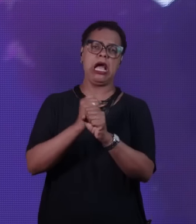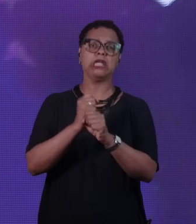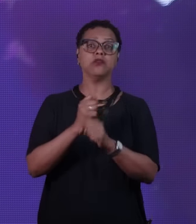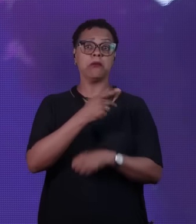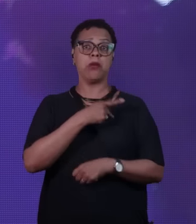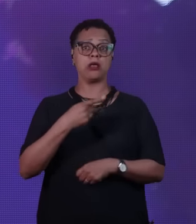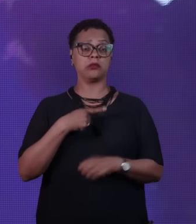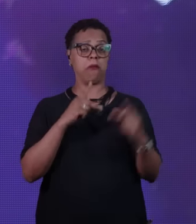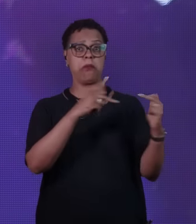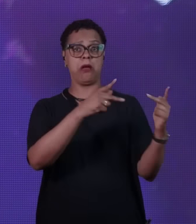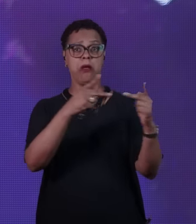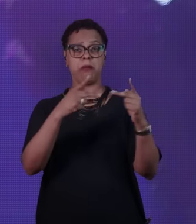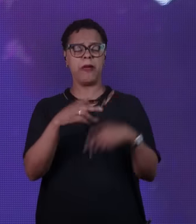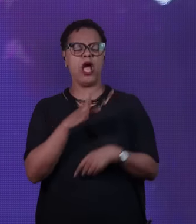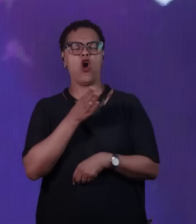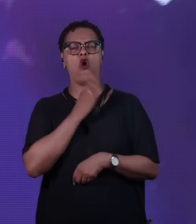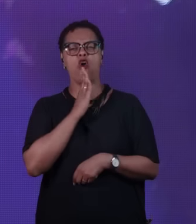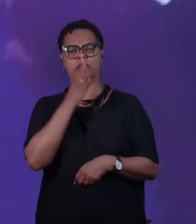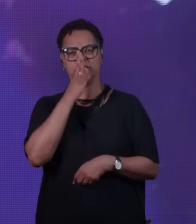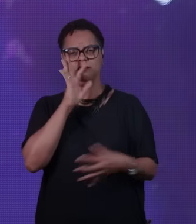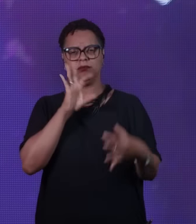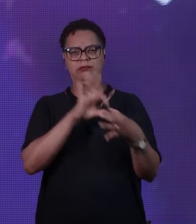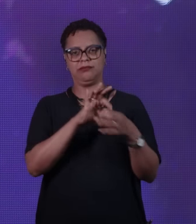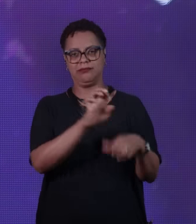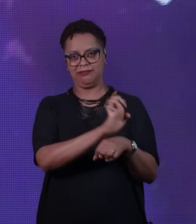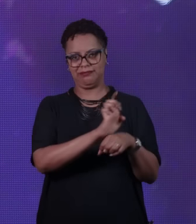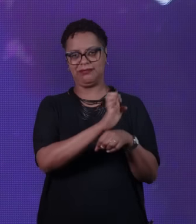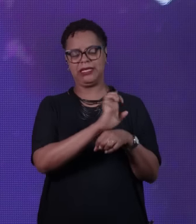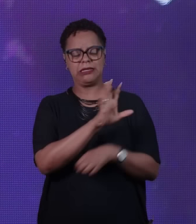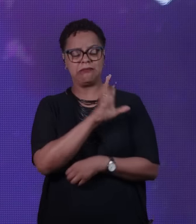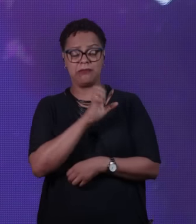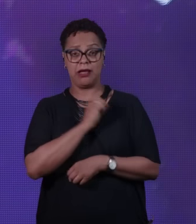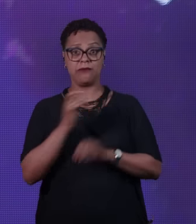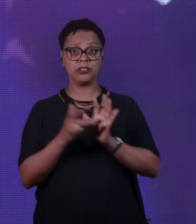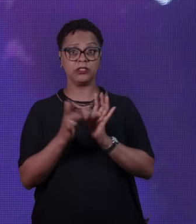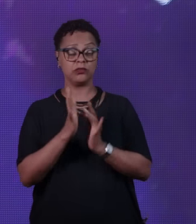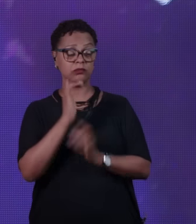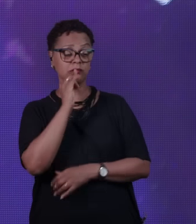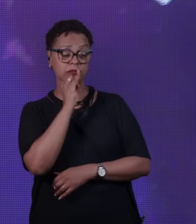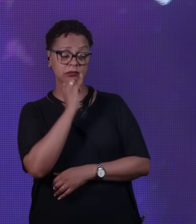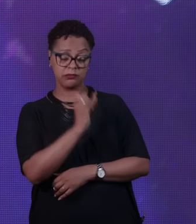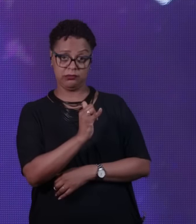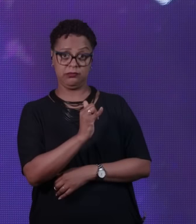Então, ele conhecia muito bem aquela igreja e amava muito. E Jesus diz: